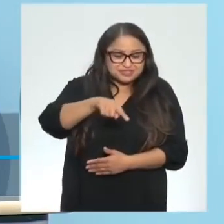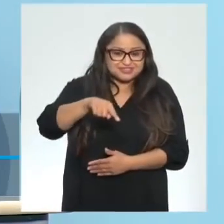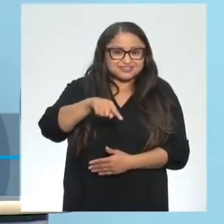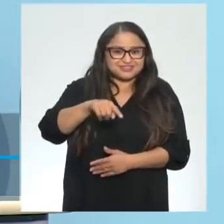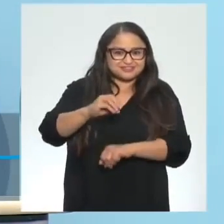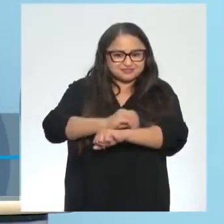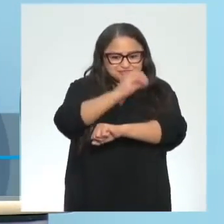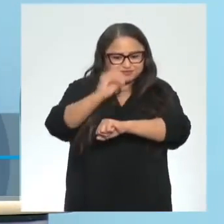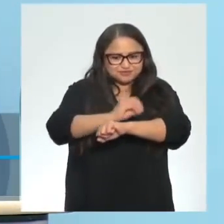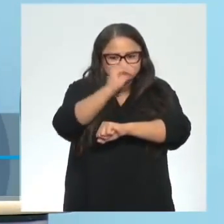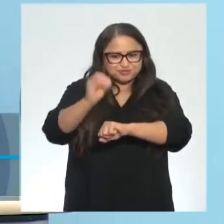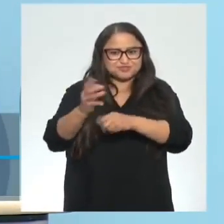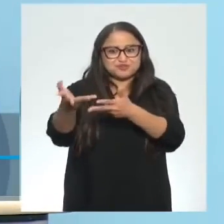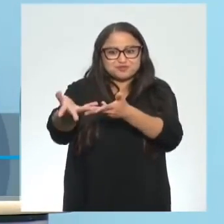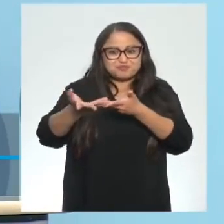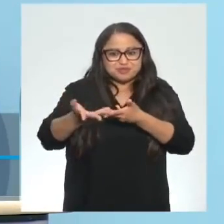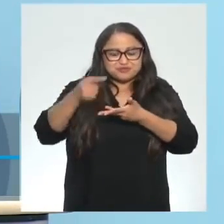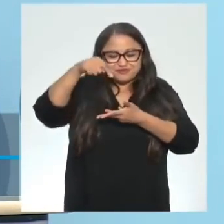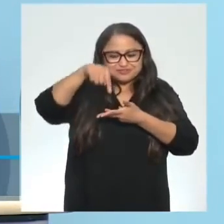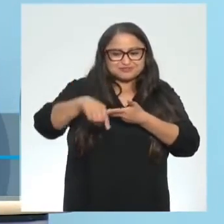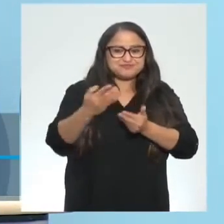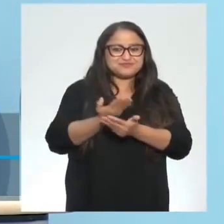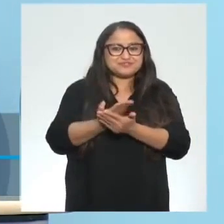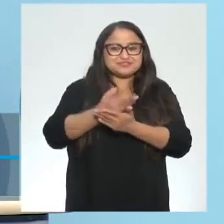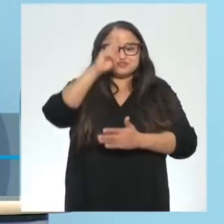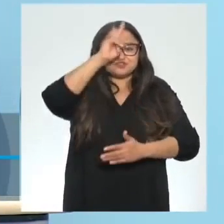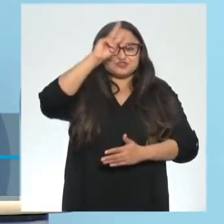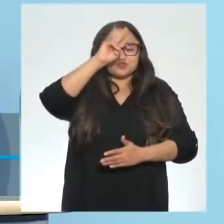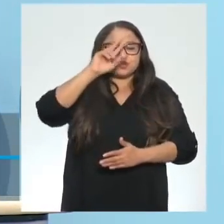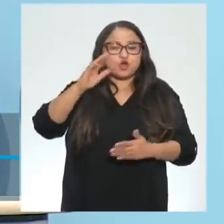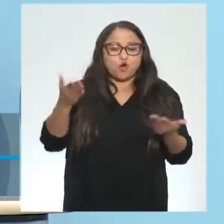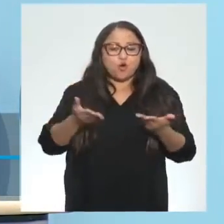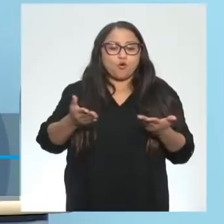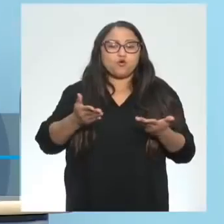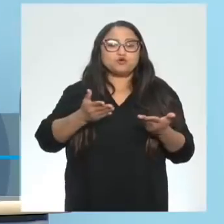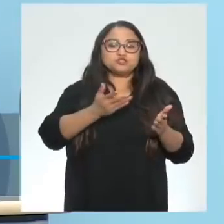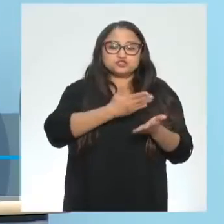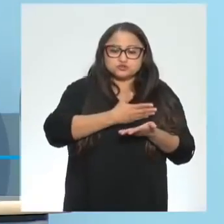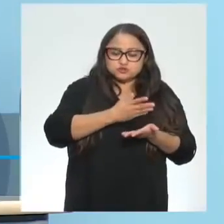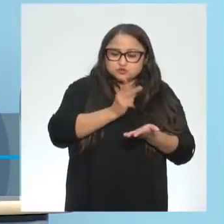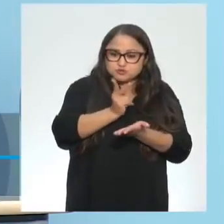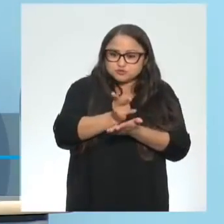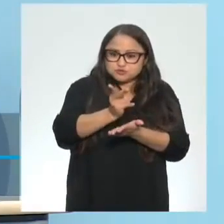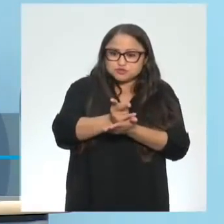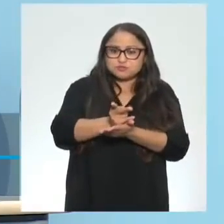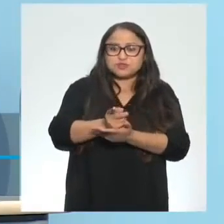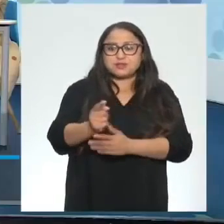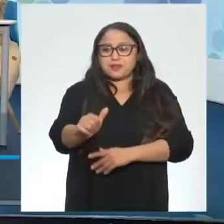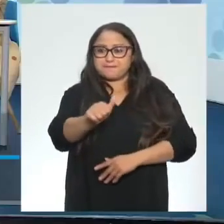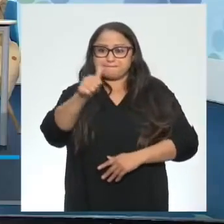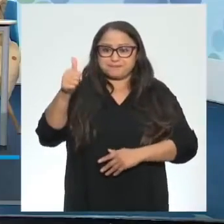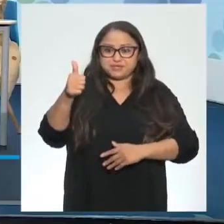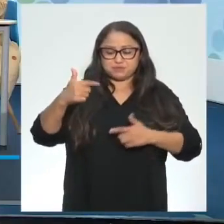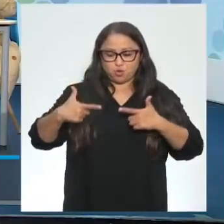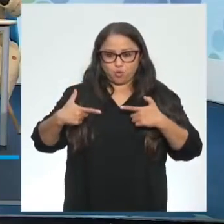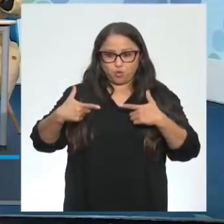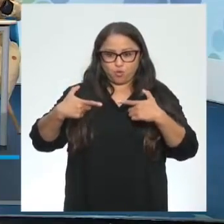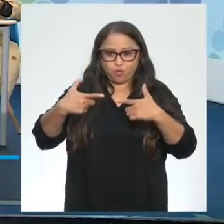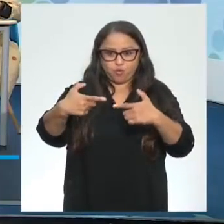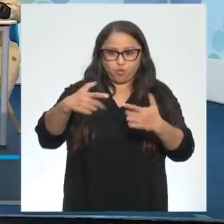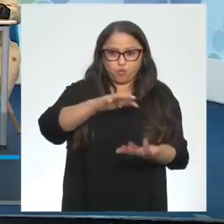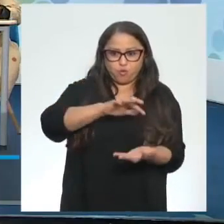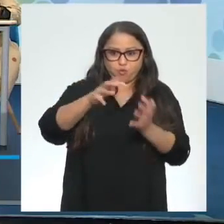Sejam bem-vindos a mais essa aula de História. Hoje a gente vai continuar o assunto da Primeira Guerra Mundial, né, Pro? Isso, nós